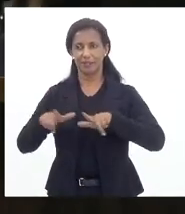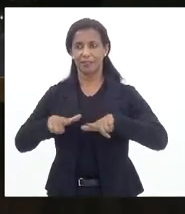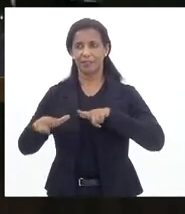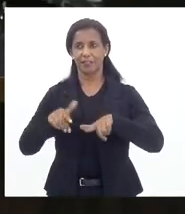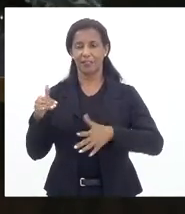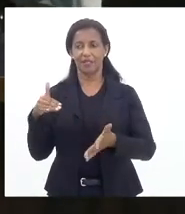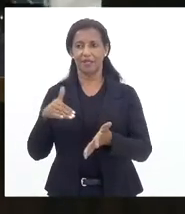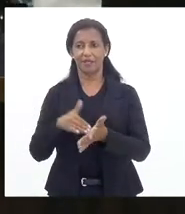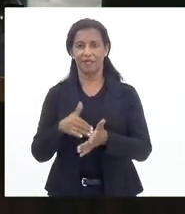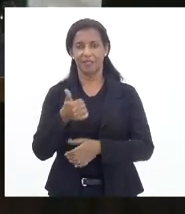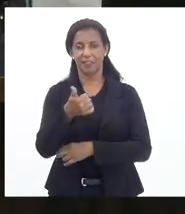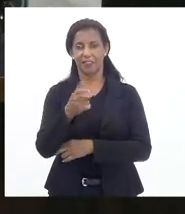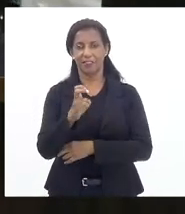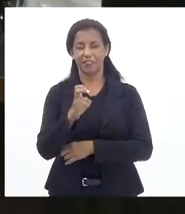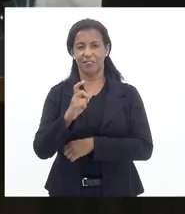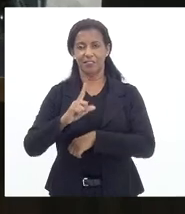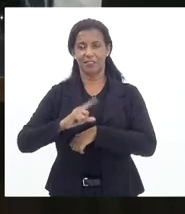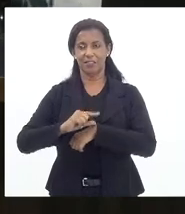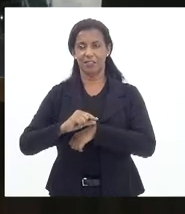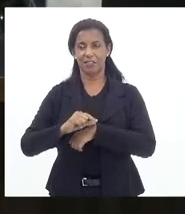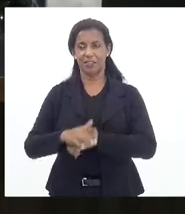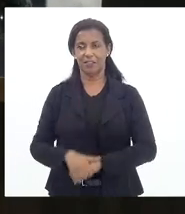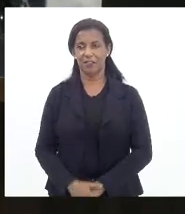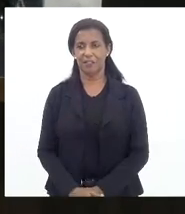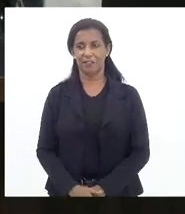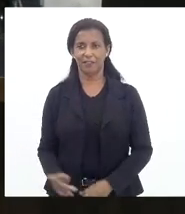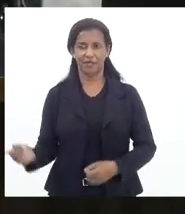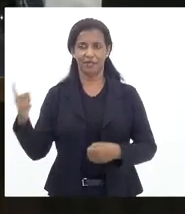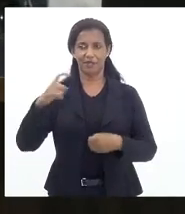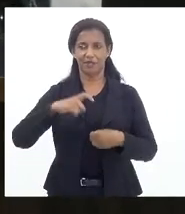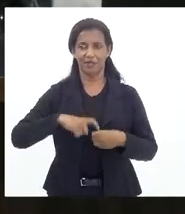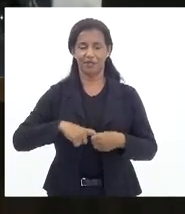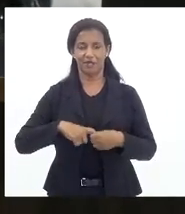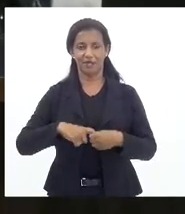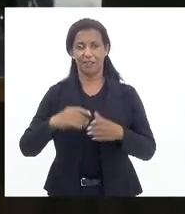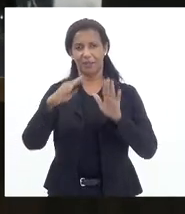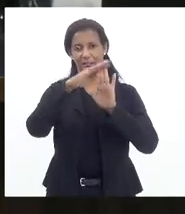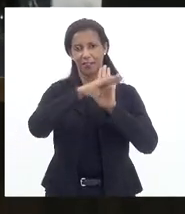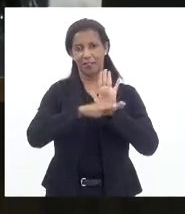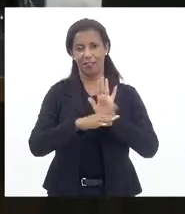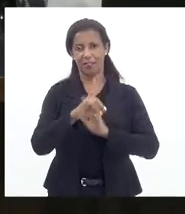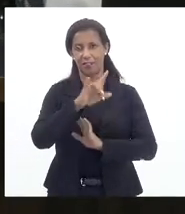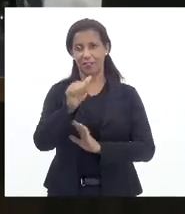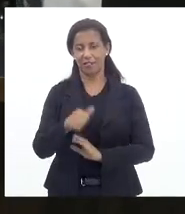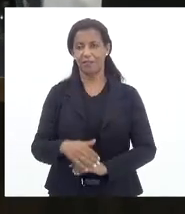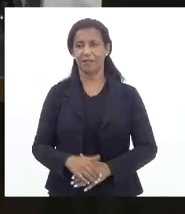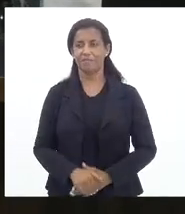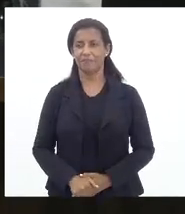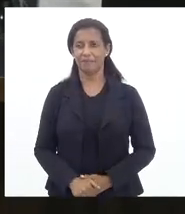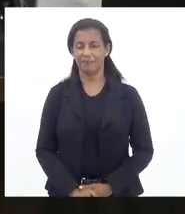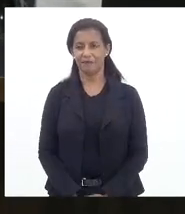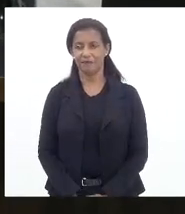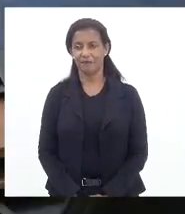até às 15horas quando retornaremos com a ordem do dia está suspendendo a